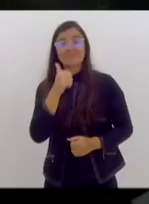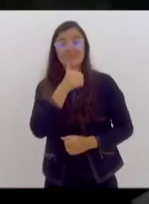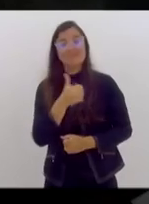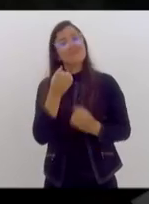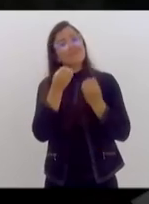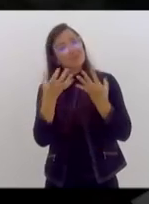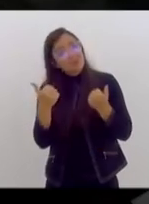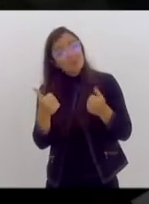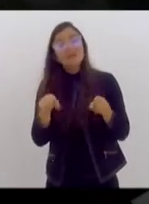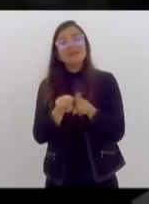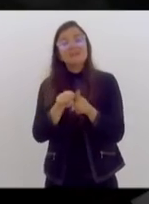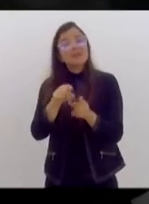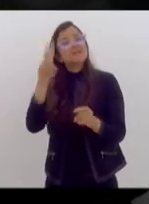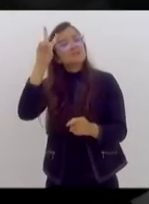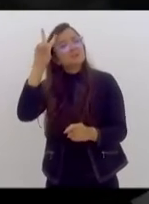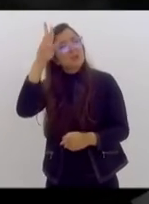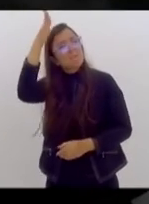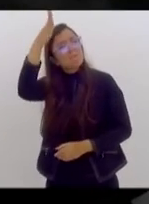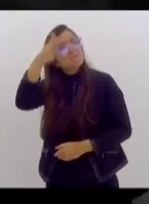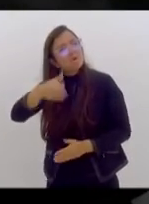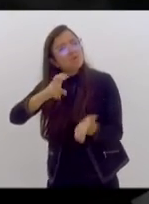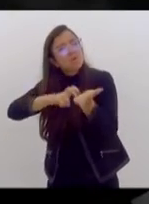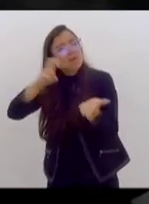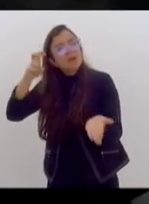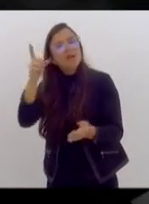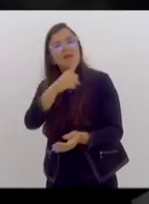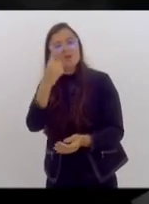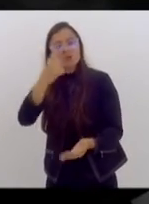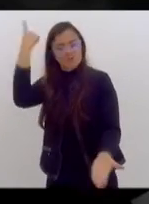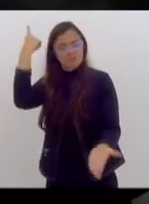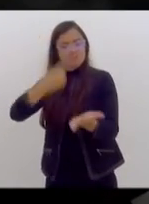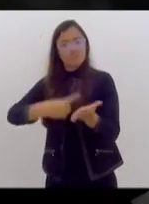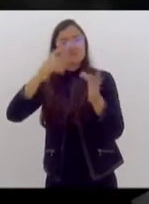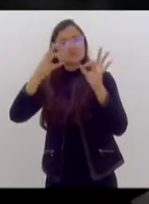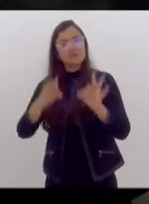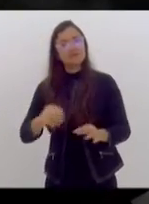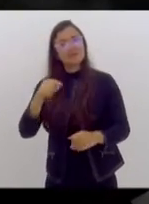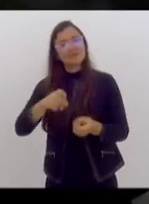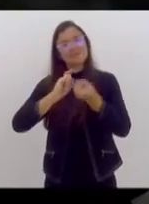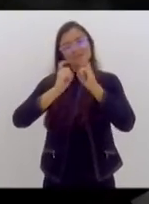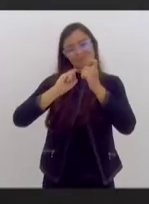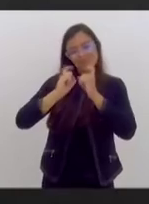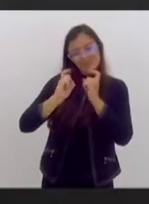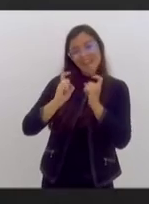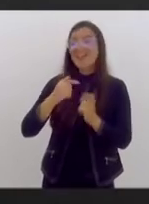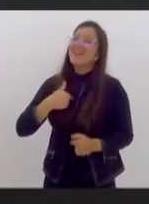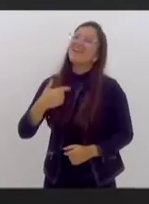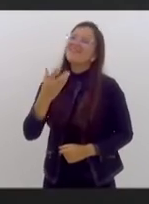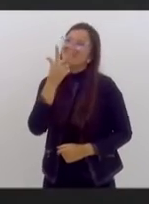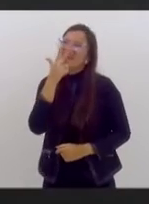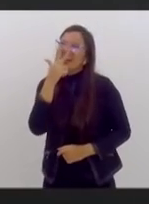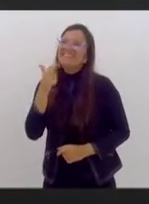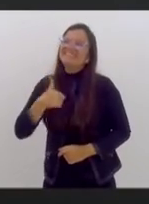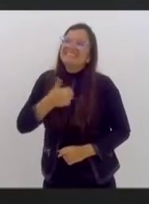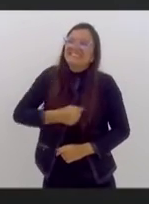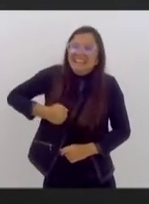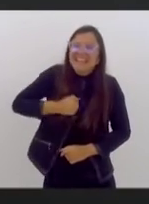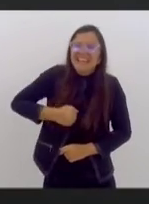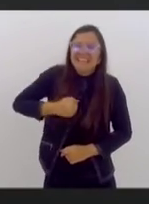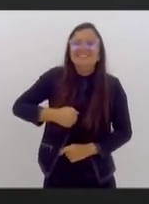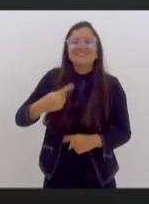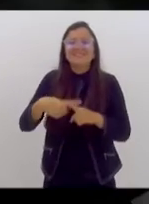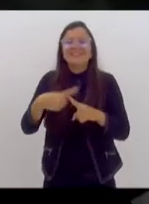segunda-feira Já devidamente agendadas para as nossas reuniões usaria eu dizer que vou sentir falta dessas dessa